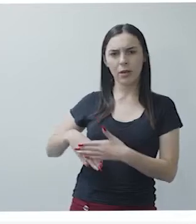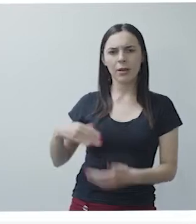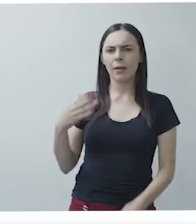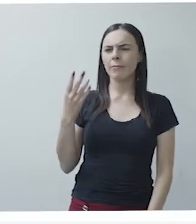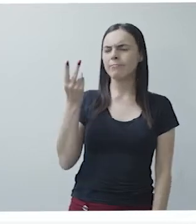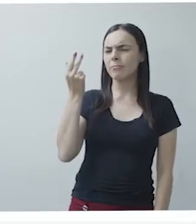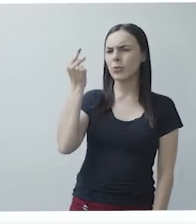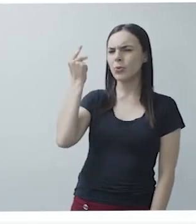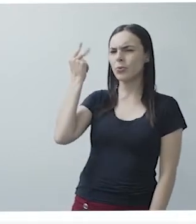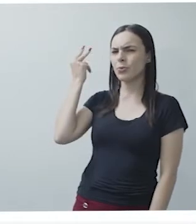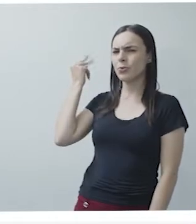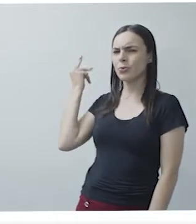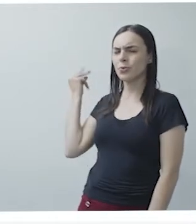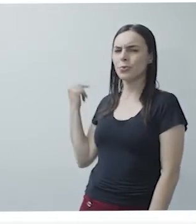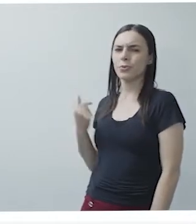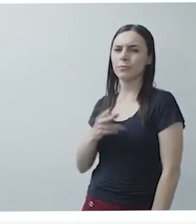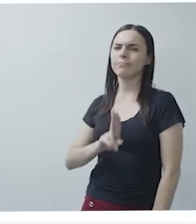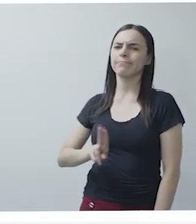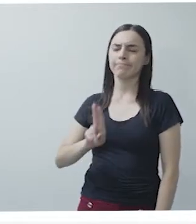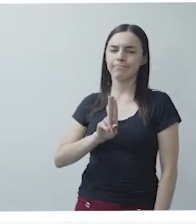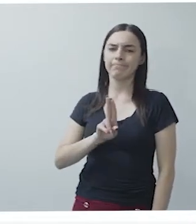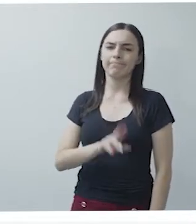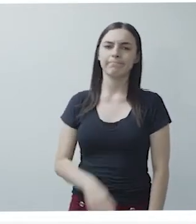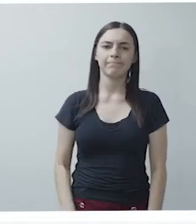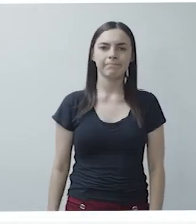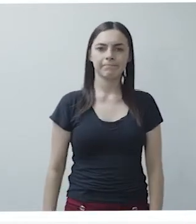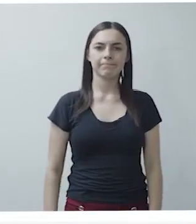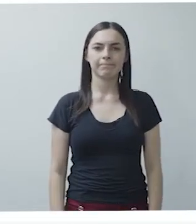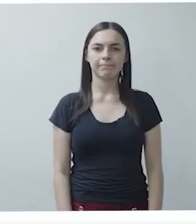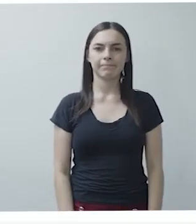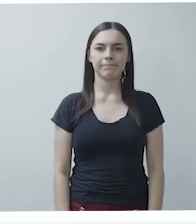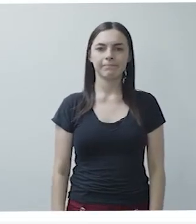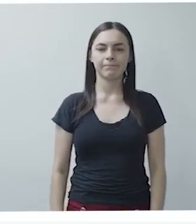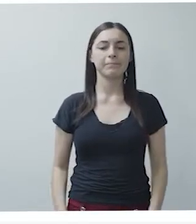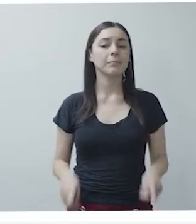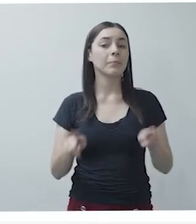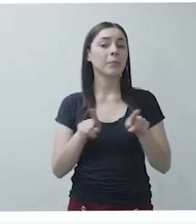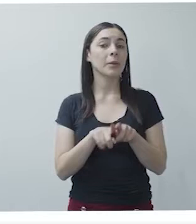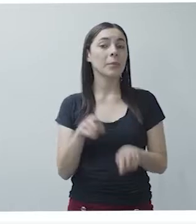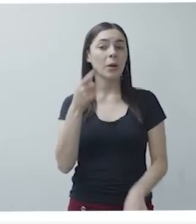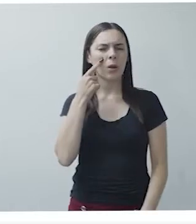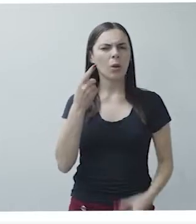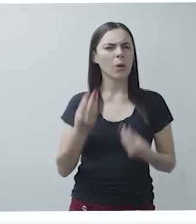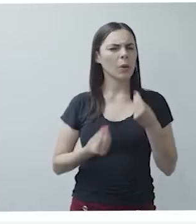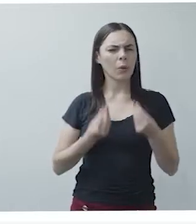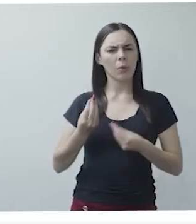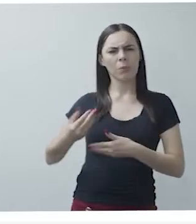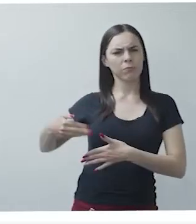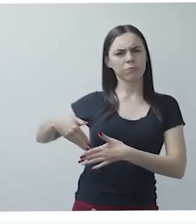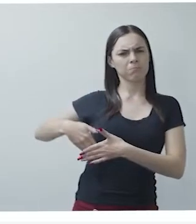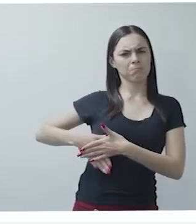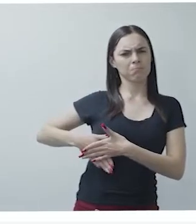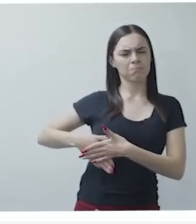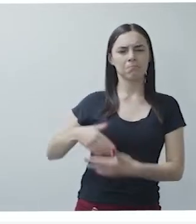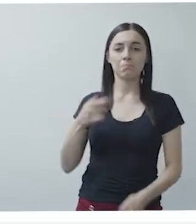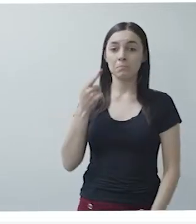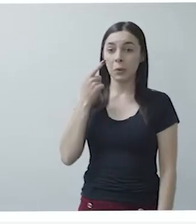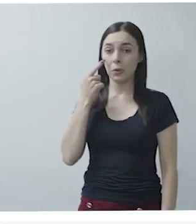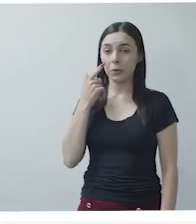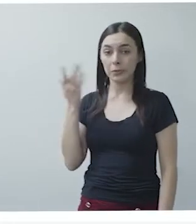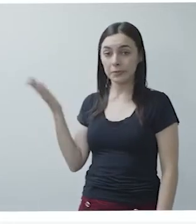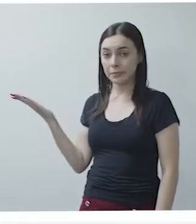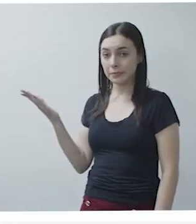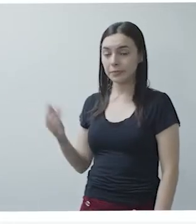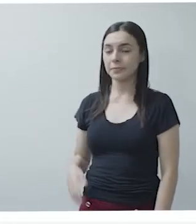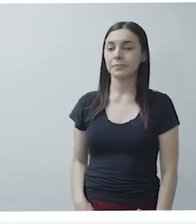lá antigamente, há muito tempo atrás. E olha como eles utilizavam, né? Eles